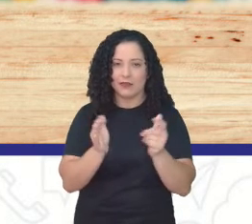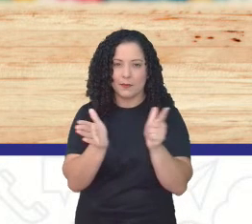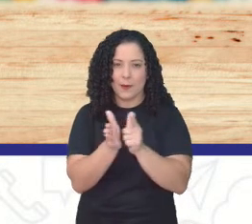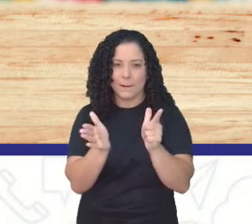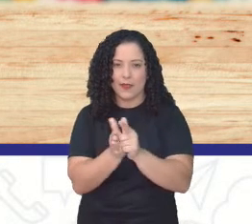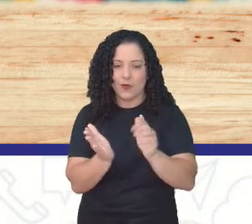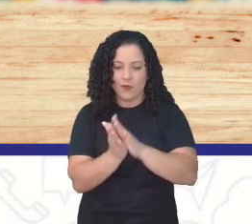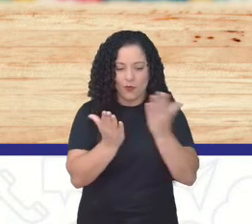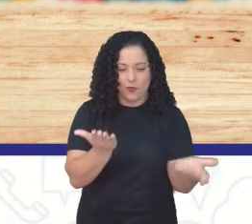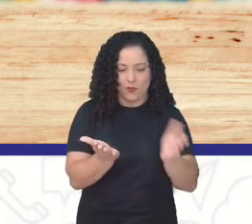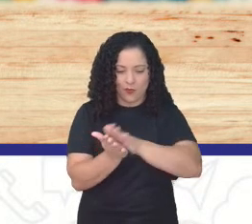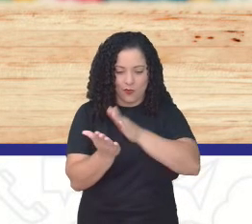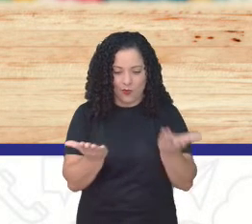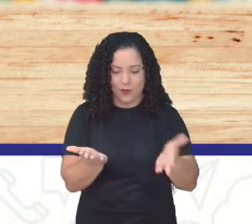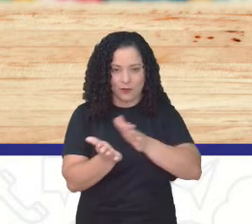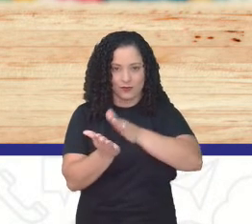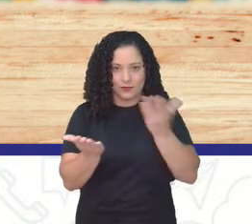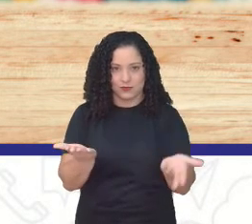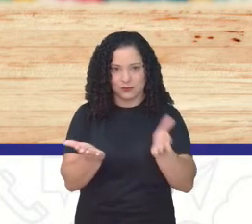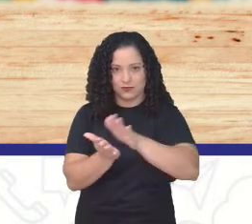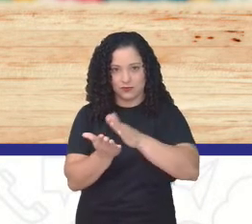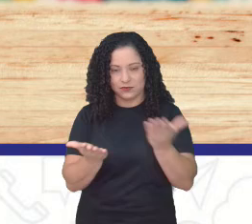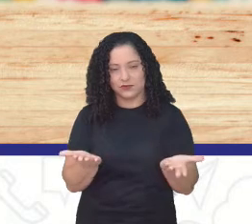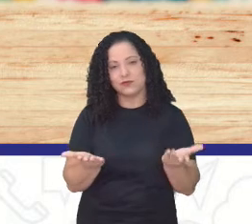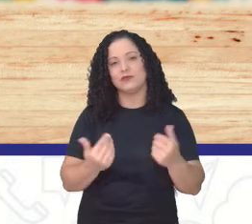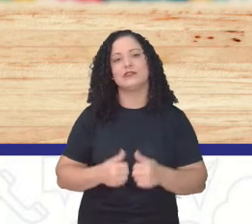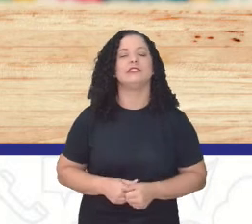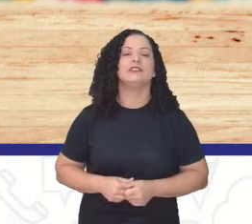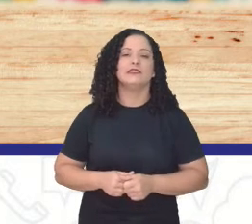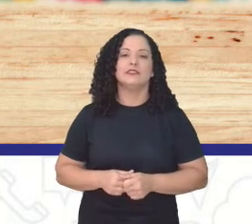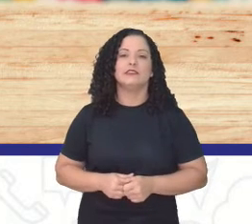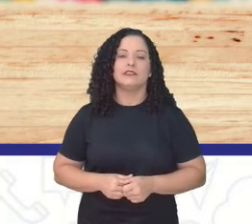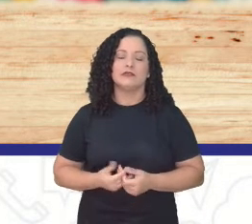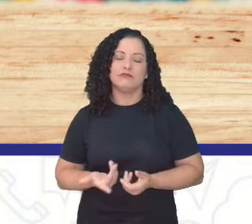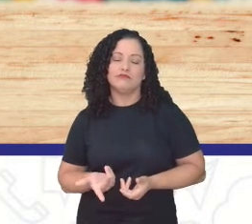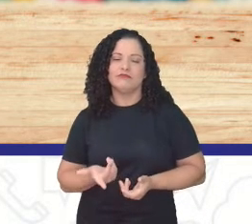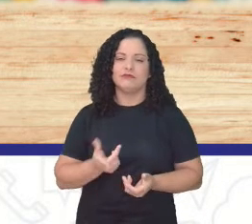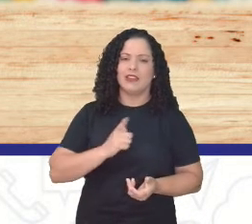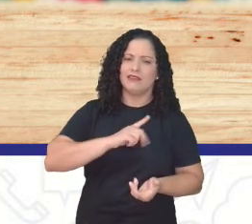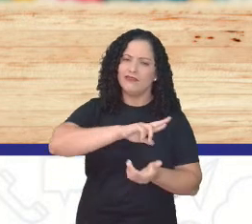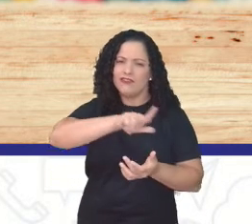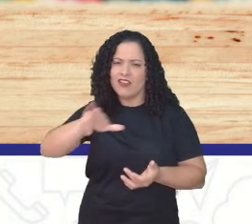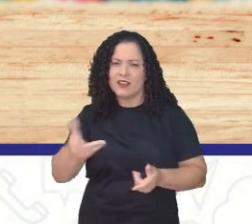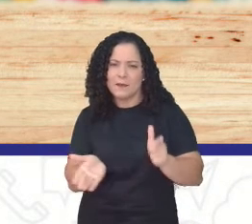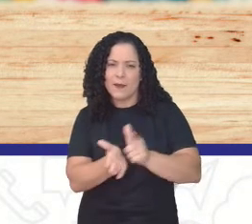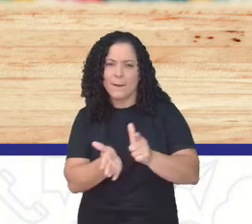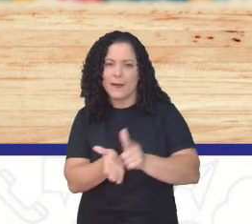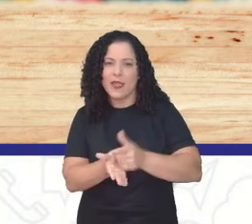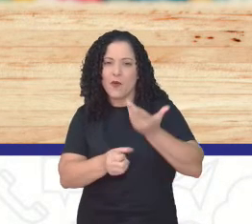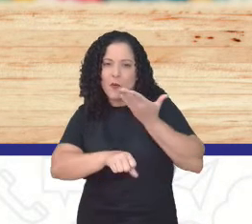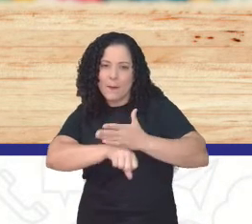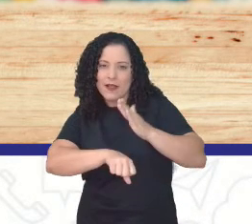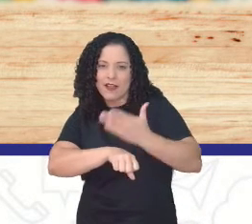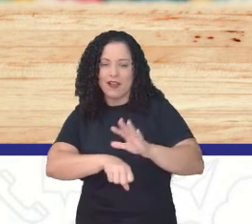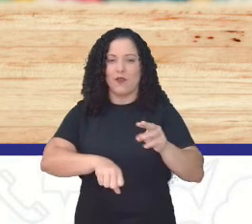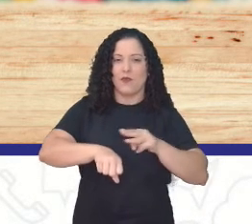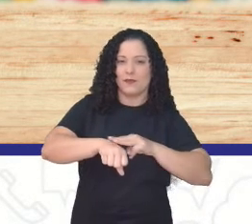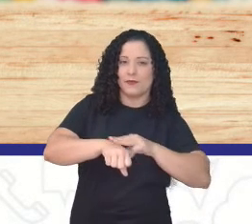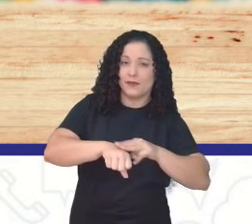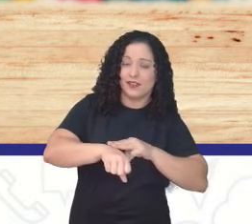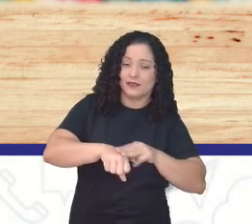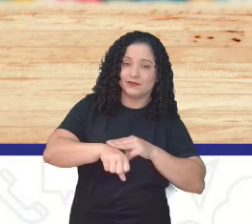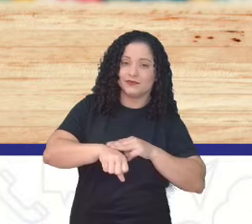papel, seja o papel um pouco mais grosso ou mais fininho, mais branquinho ou um pouco